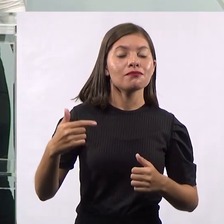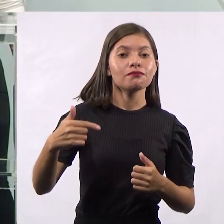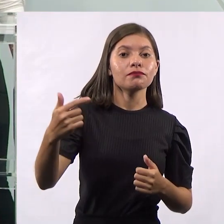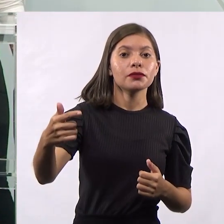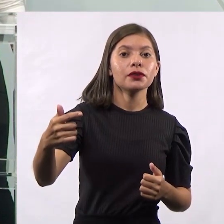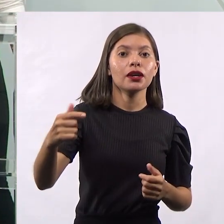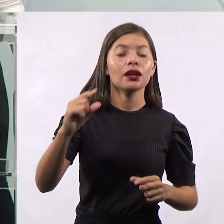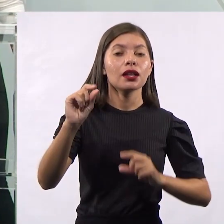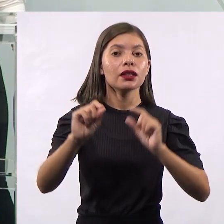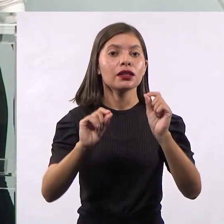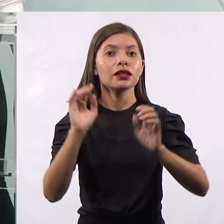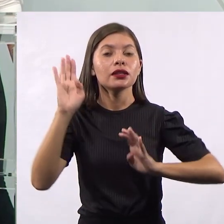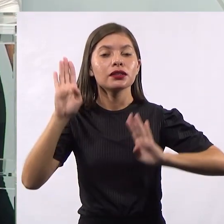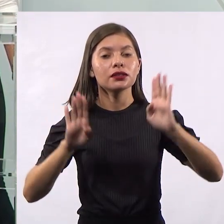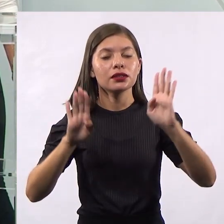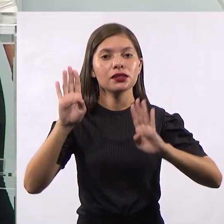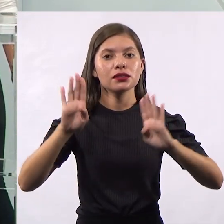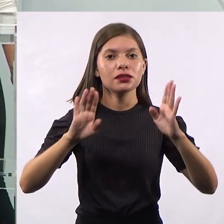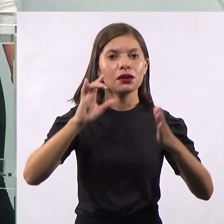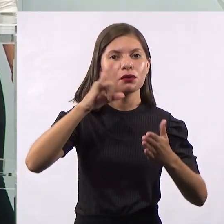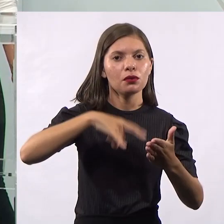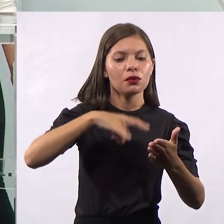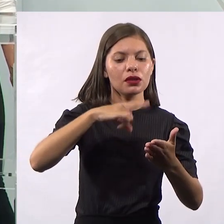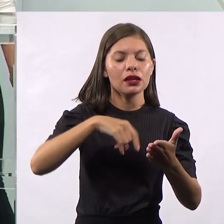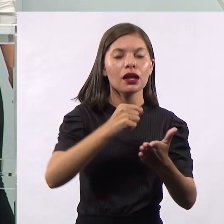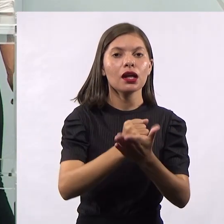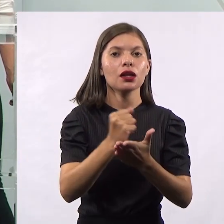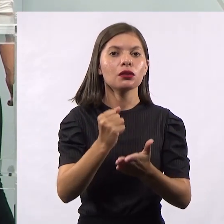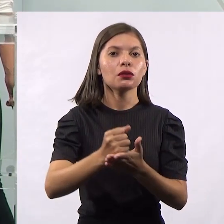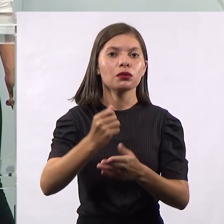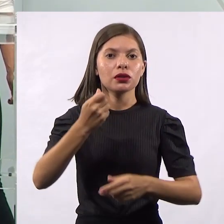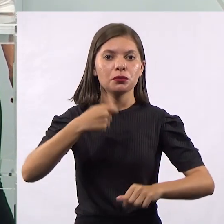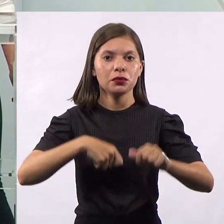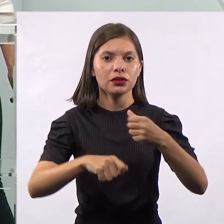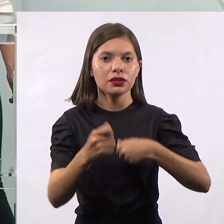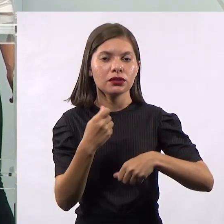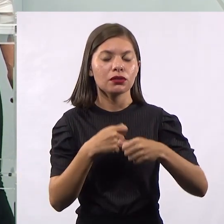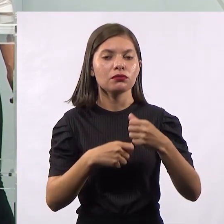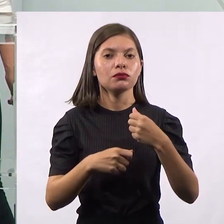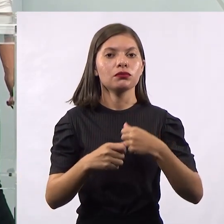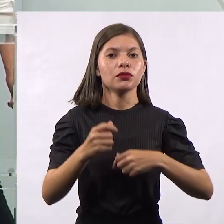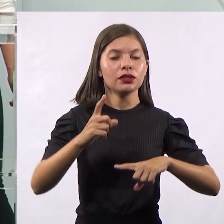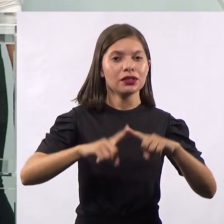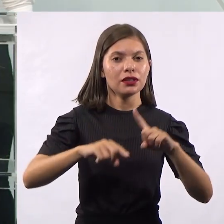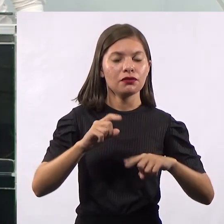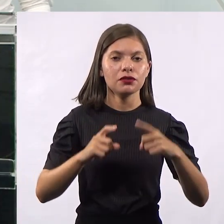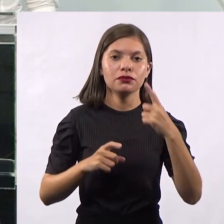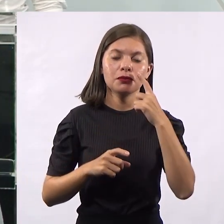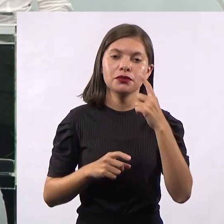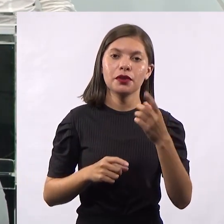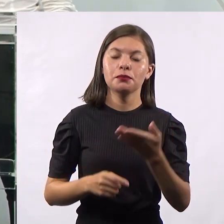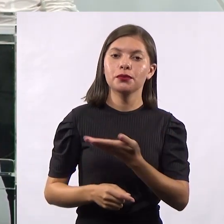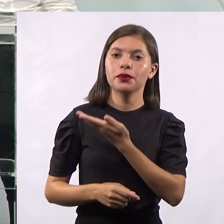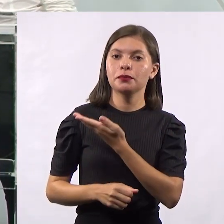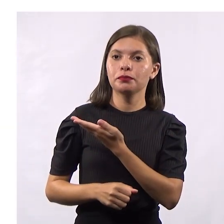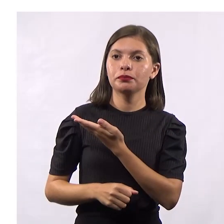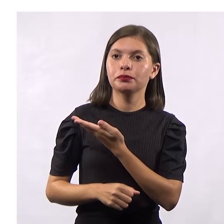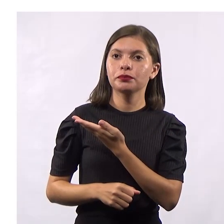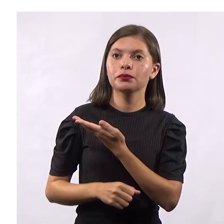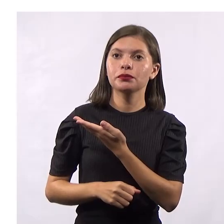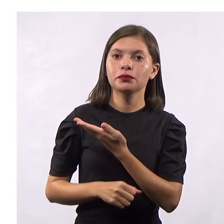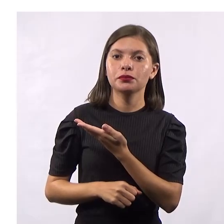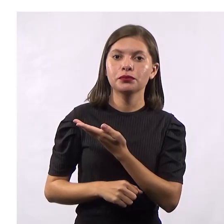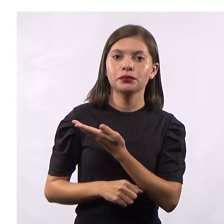a licitação e contratos, né? Para o contrato administrativo de serviços. Vamos ver como é que é? Olha